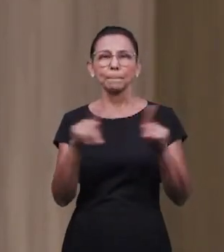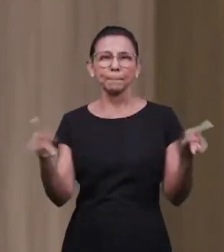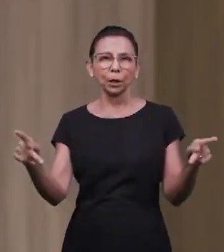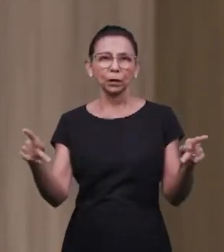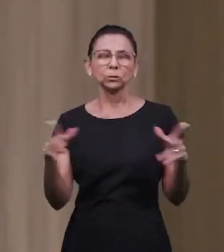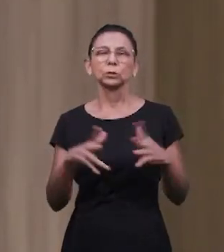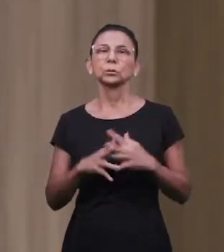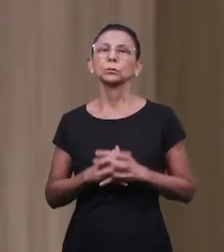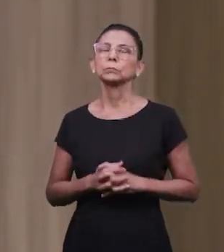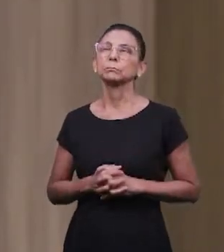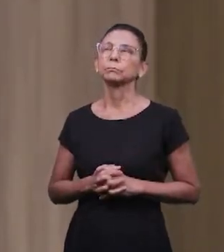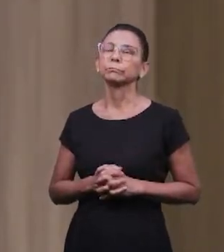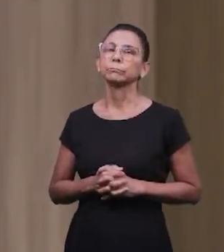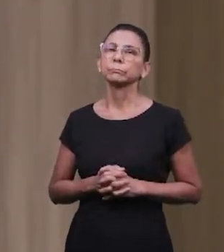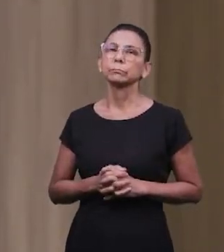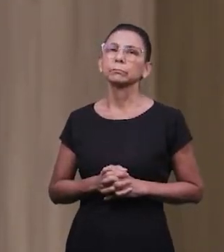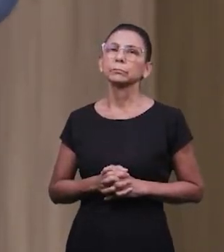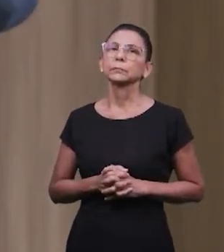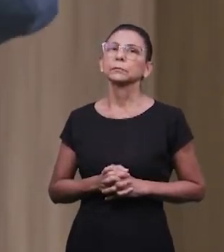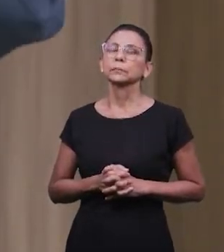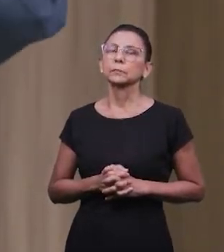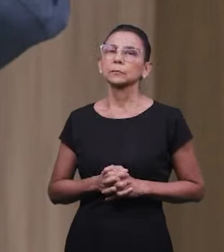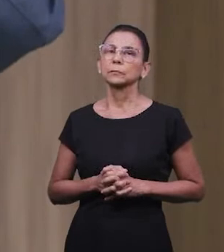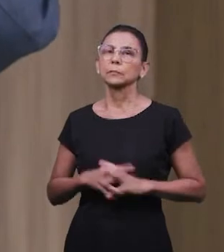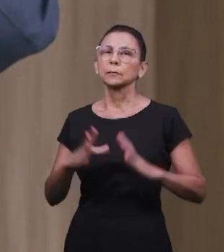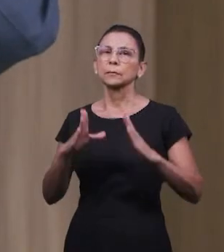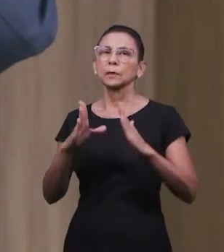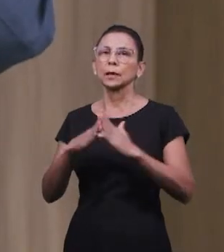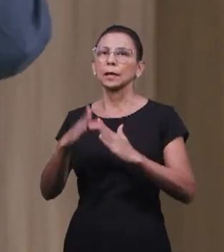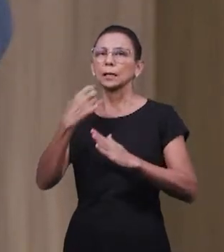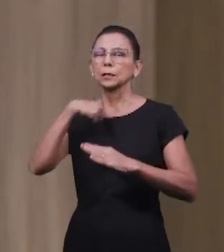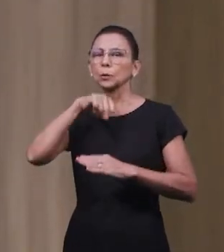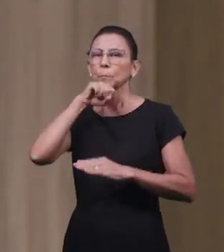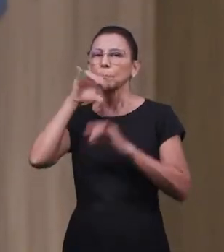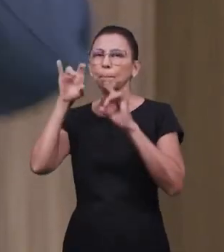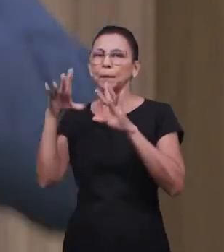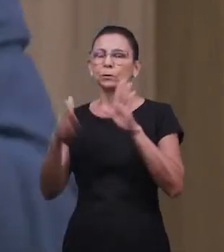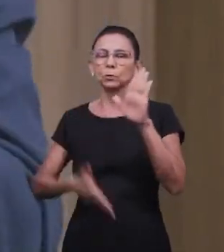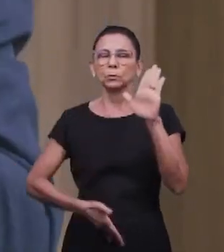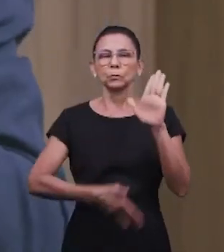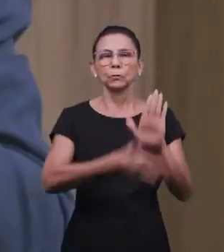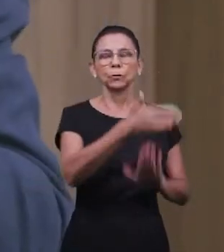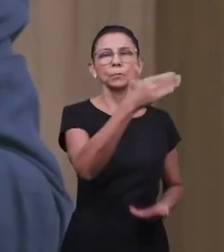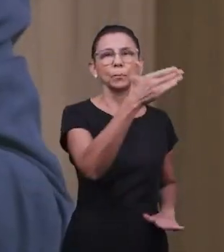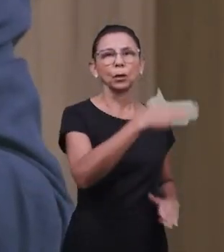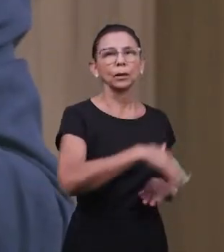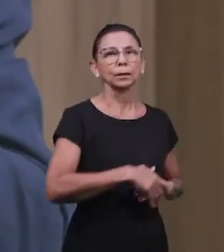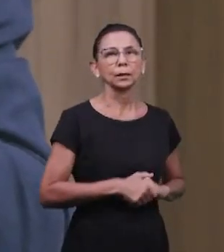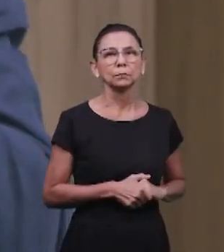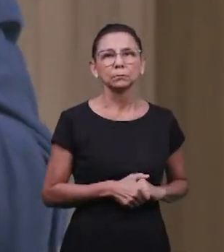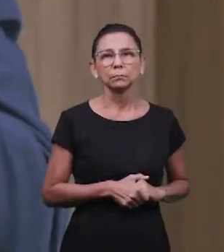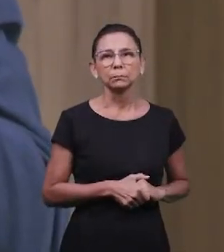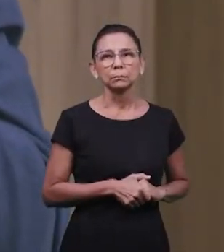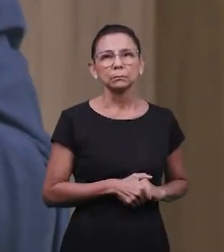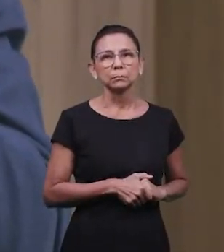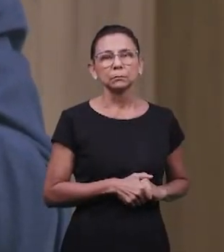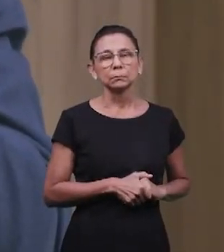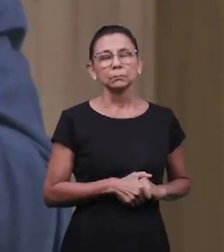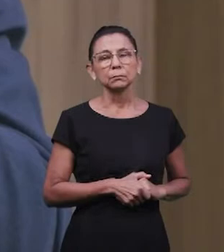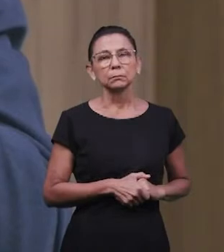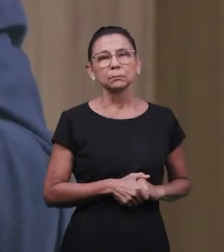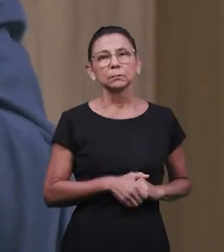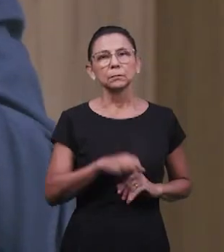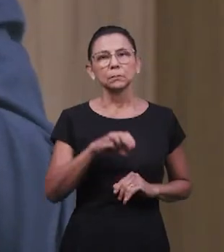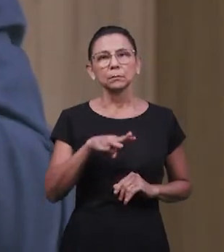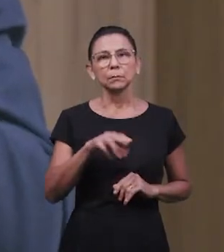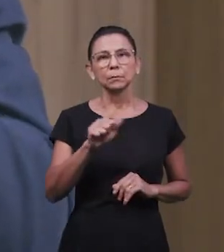lá pelos adversários, ele lembrou do Deus do pai dele, que se arrependeu e voltou. Então, você está ensinando... É uma